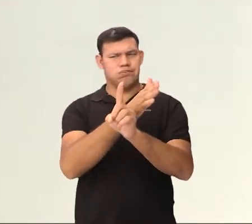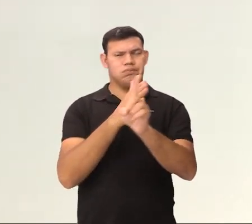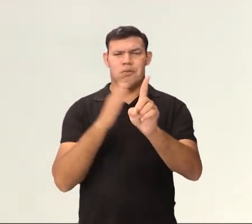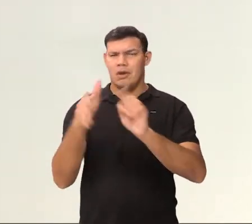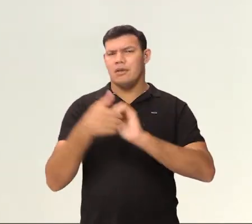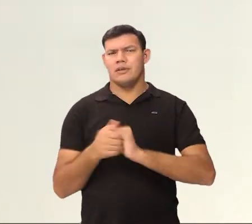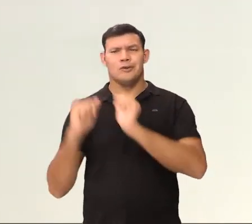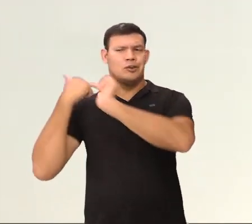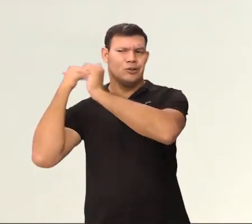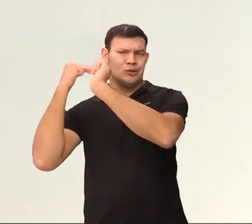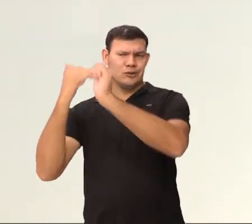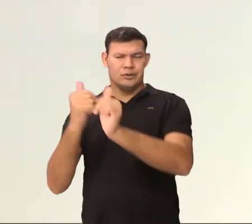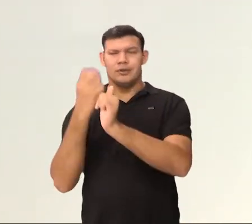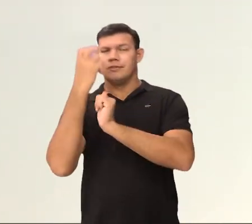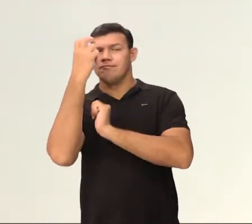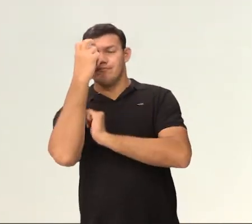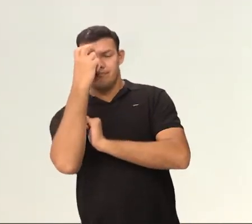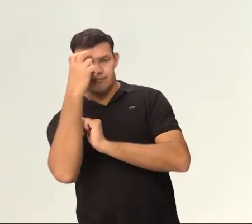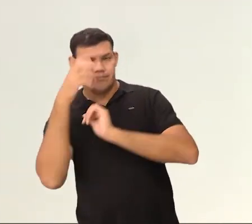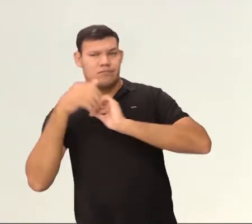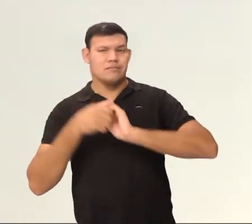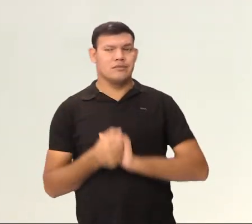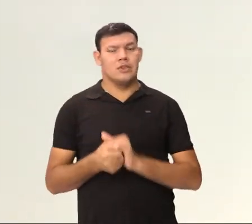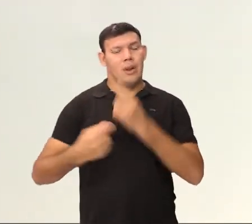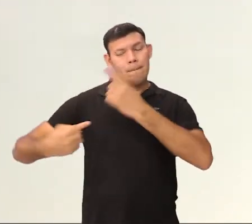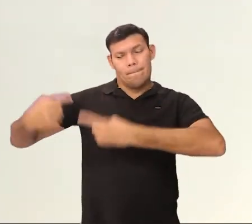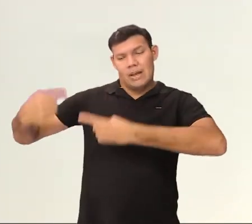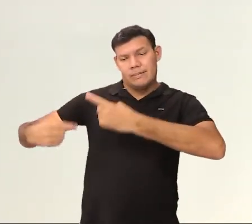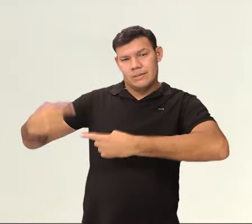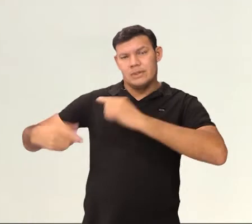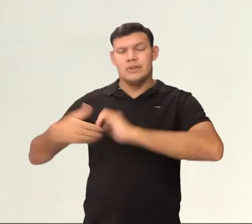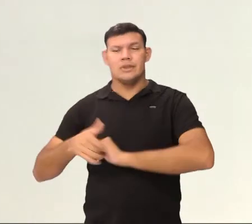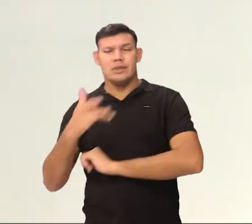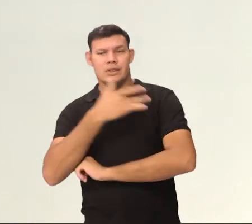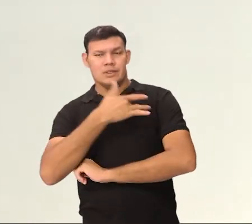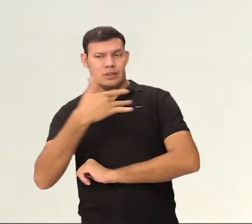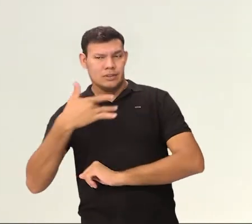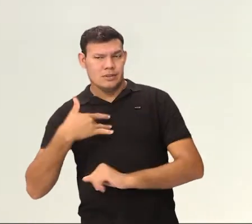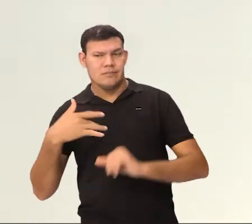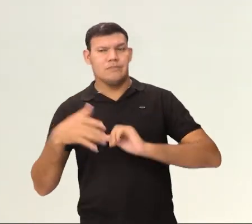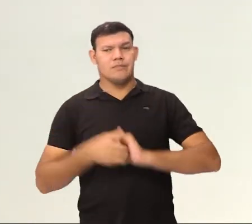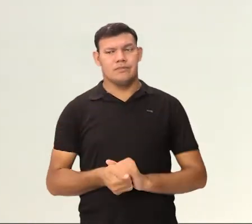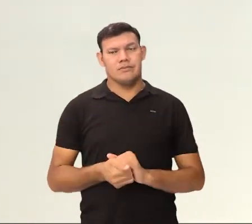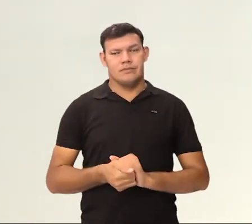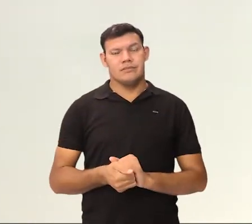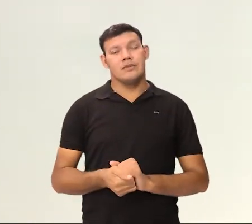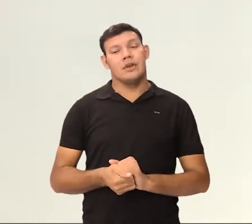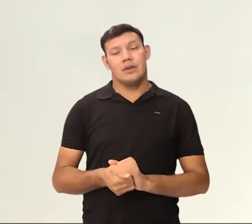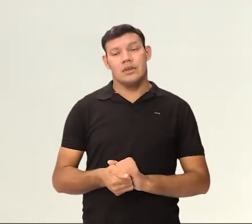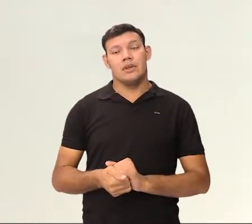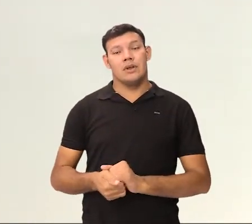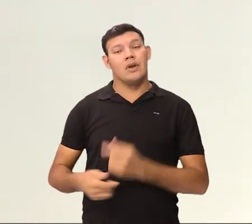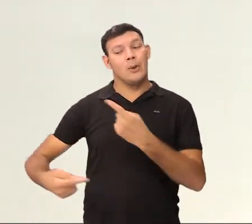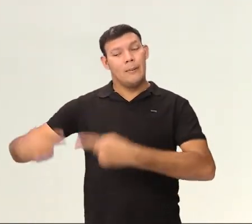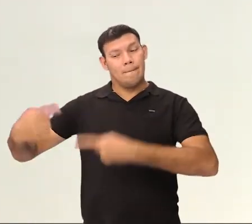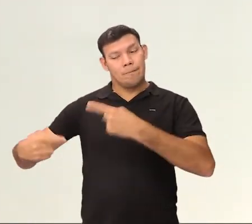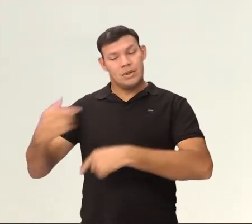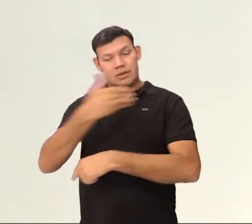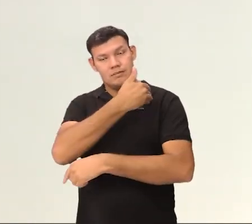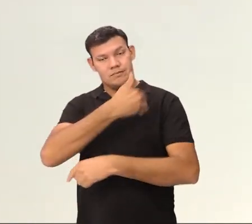de tradições, culturas, de políticas, de saúde, de política pública,